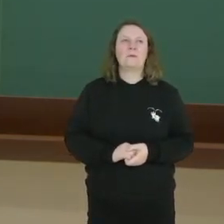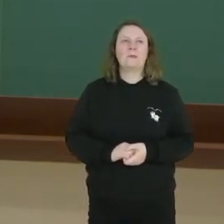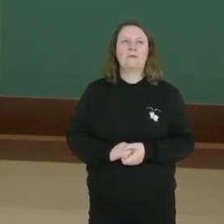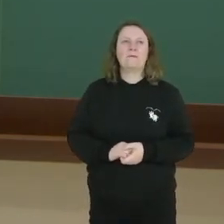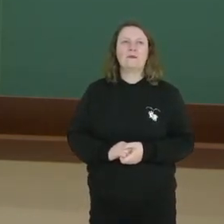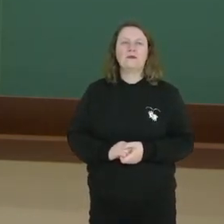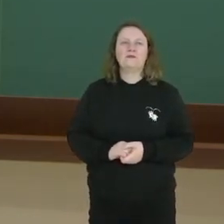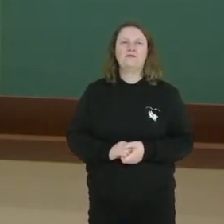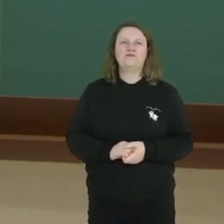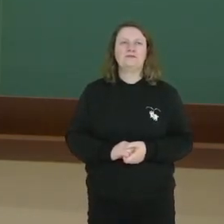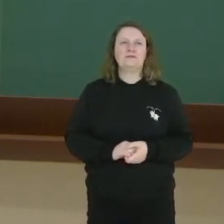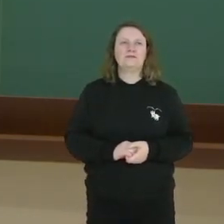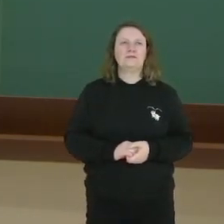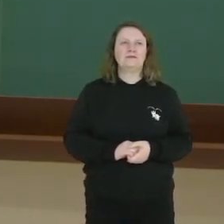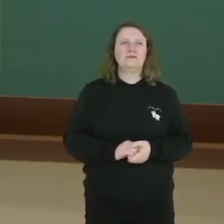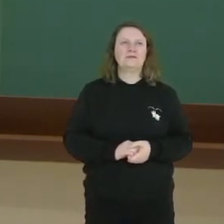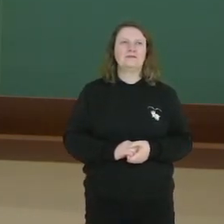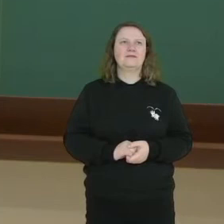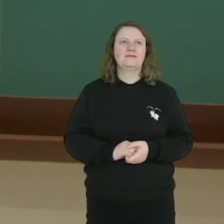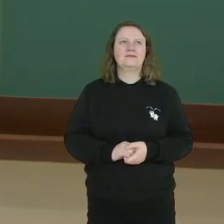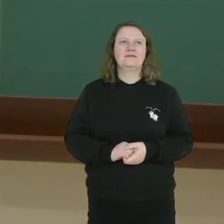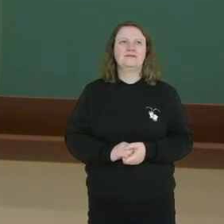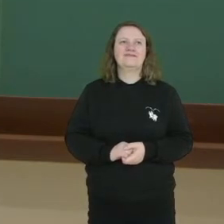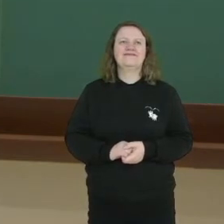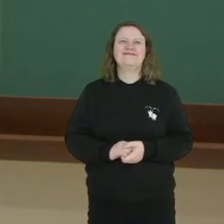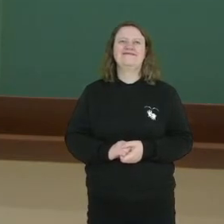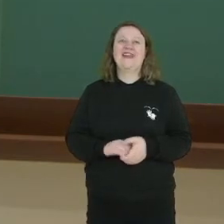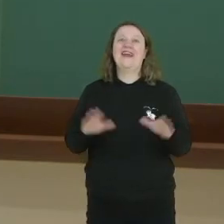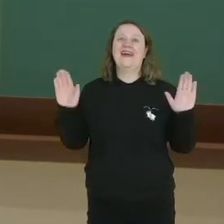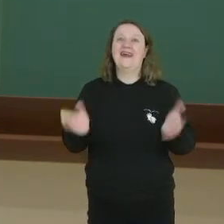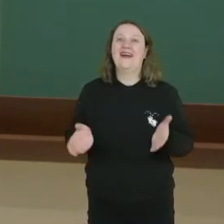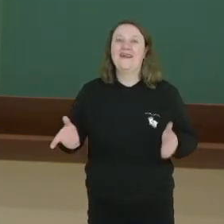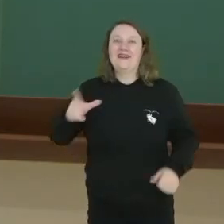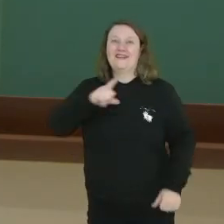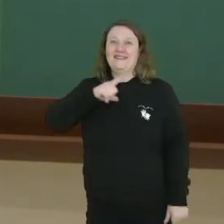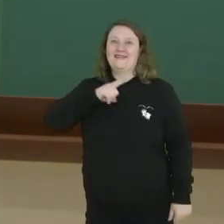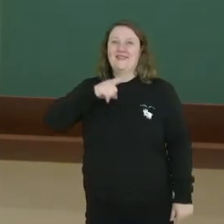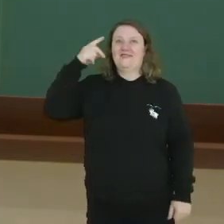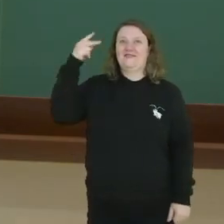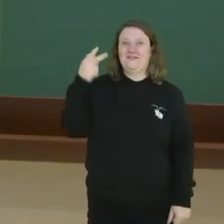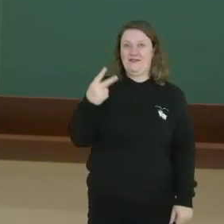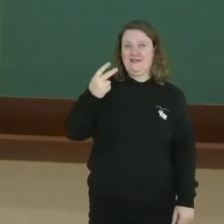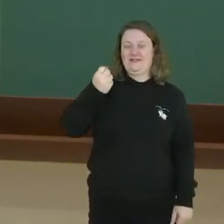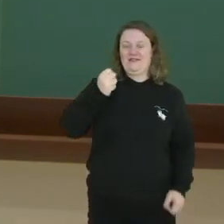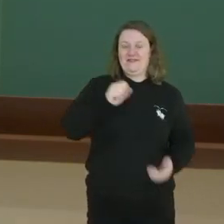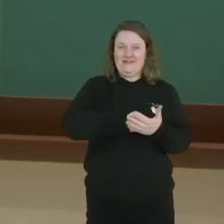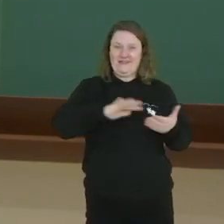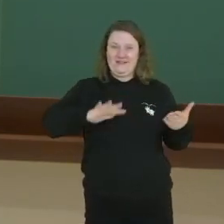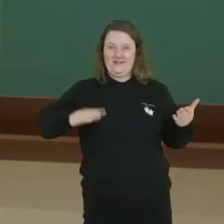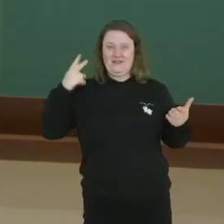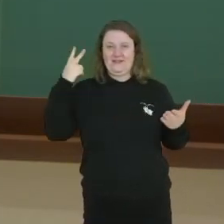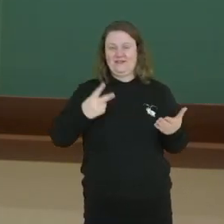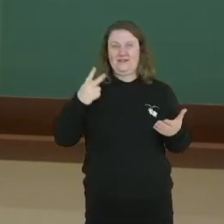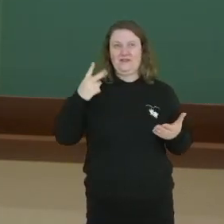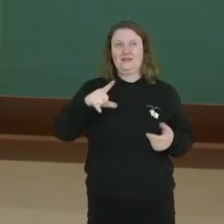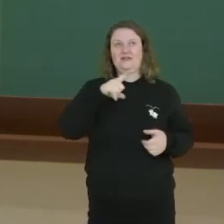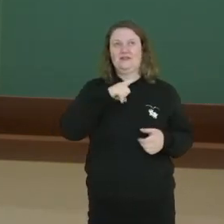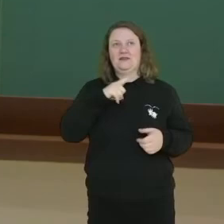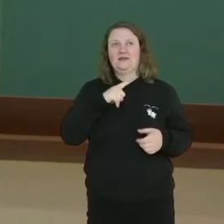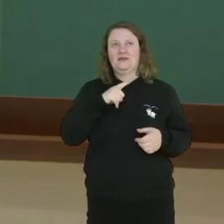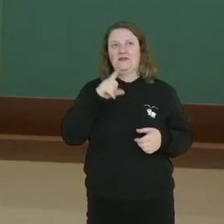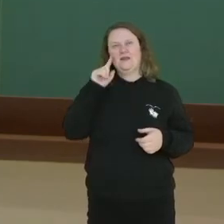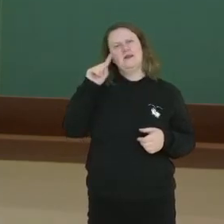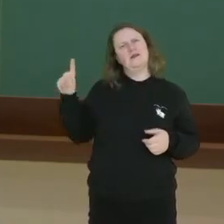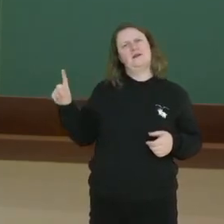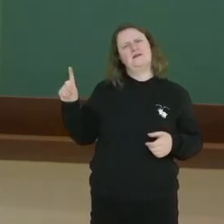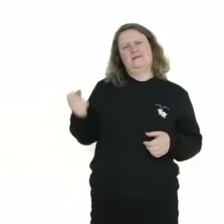agora? E agora? E agora, José? Agora eu tenho 2 para você, tá bom? Exercício 2 tem uma planta bem